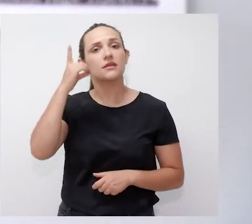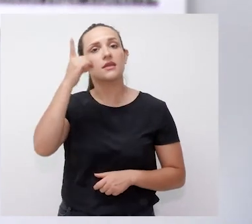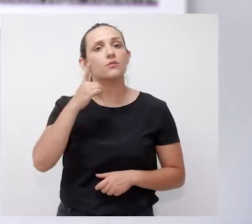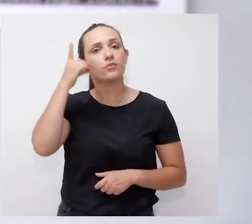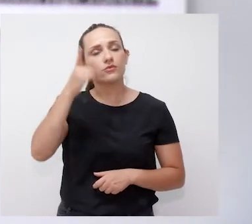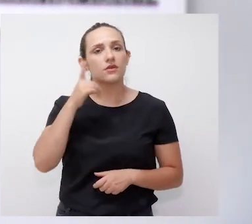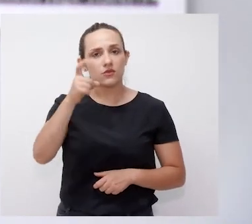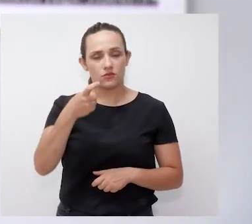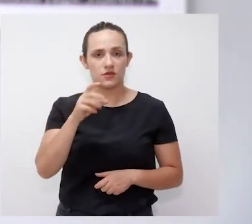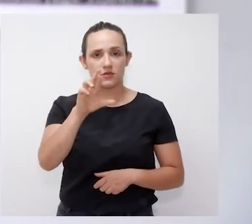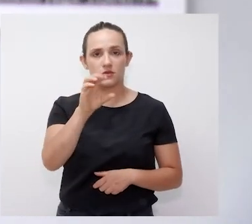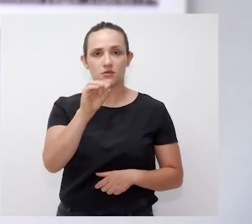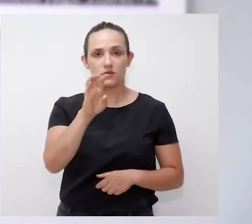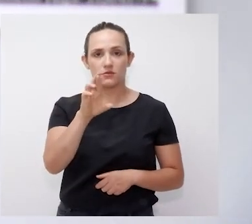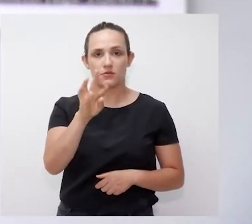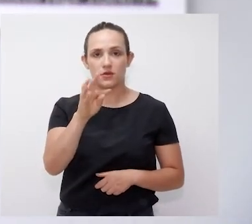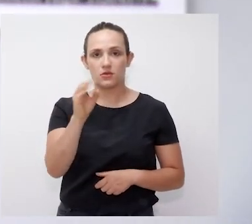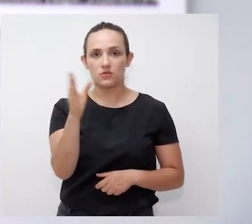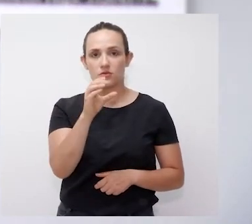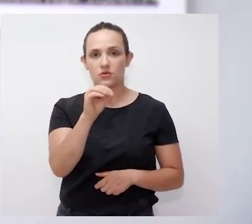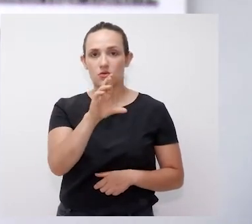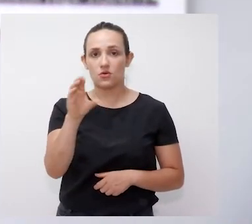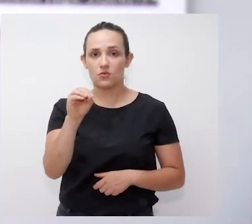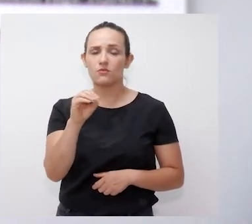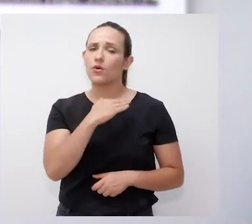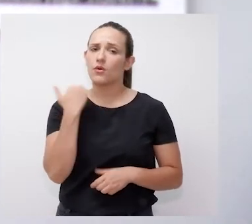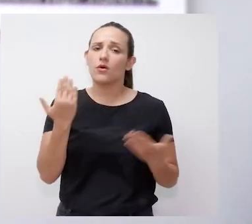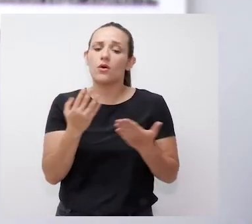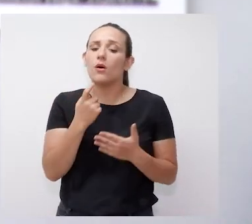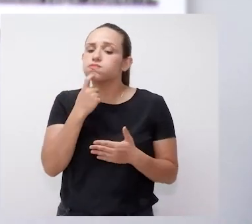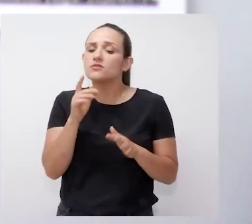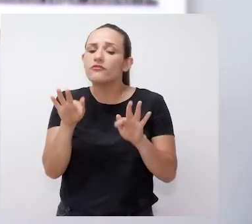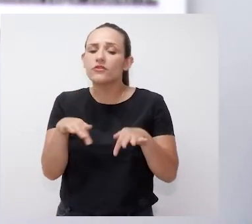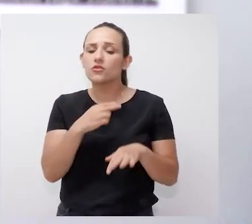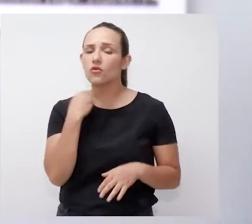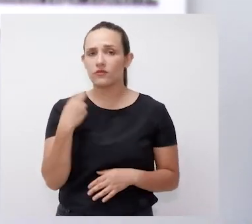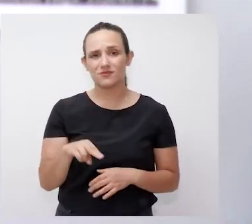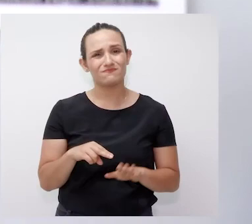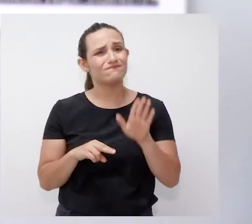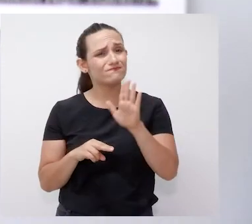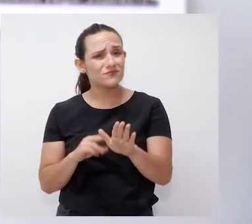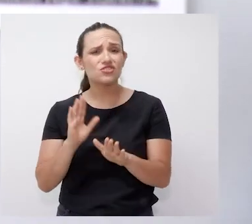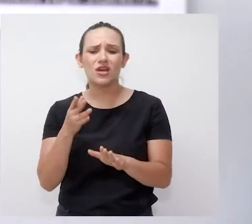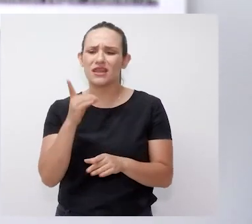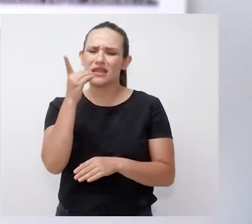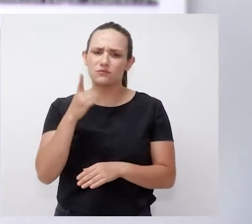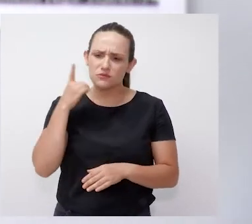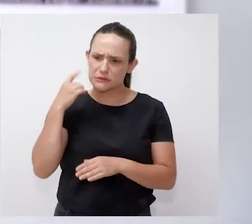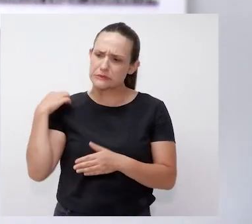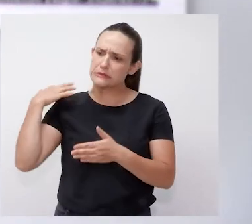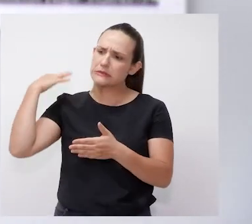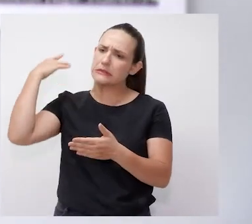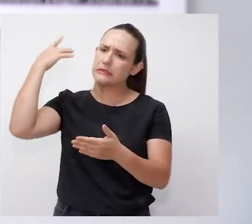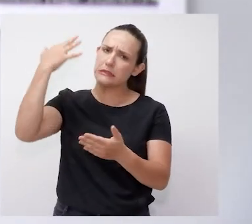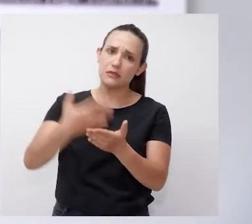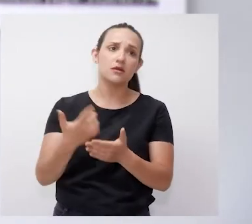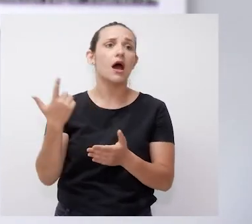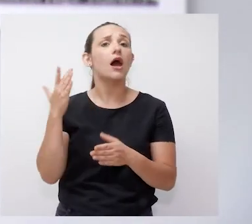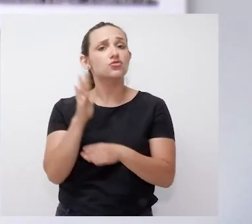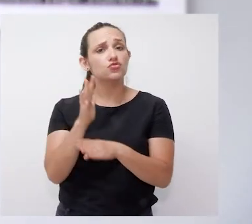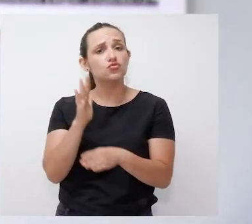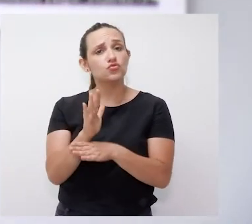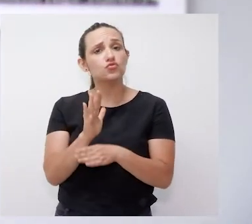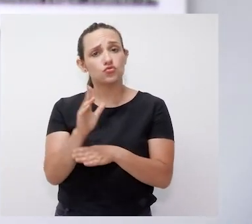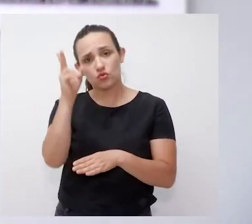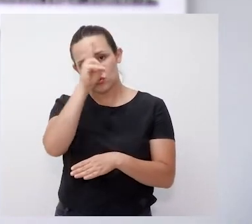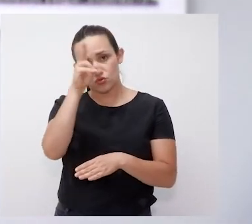Roberto Orro, ex-deputado e ex-presidente da Assembleia, faleceu no fim de novembro. Deputado por várias legislaturas, ele